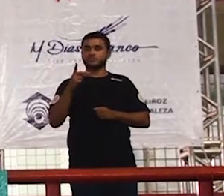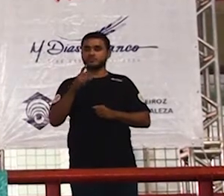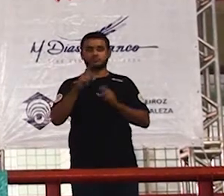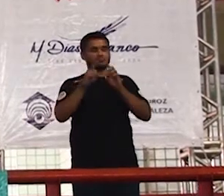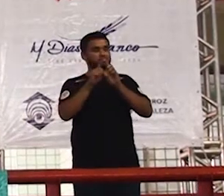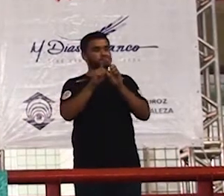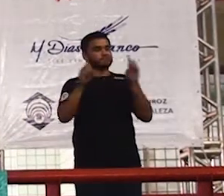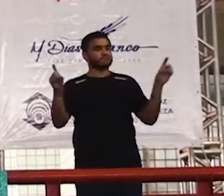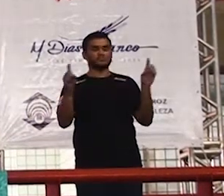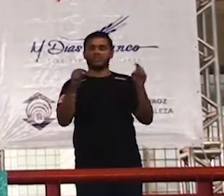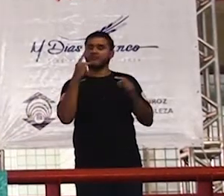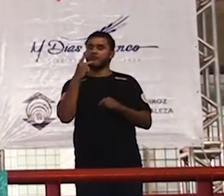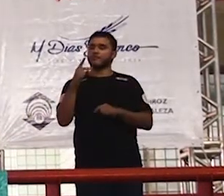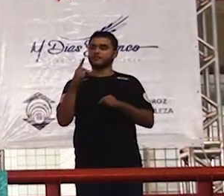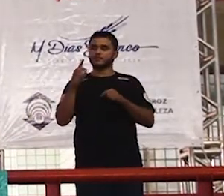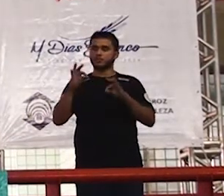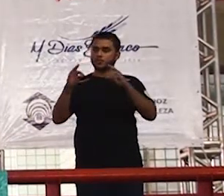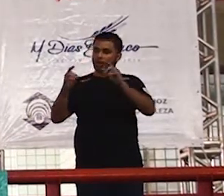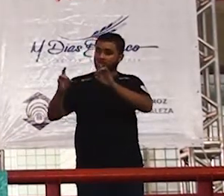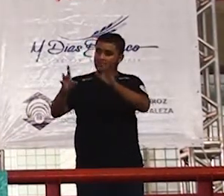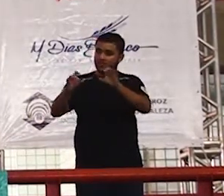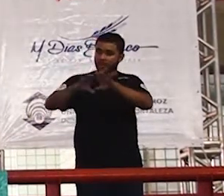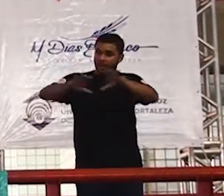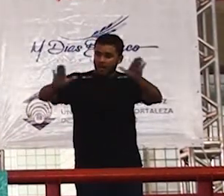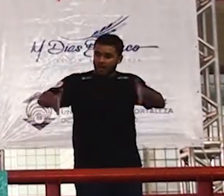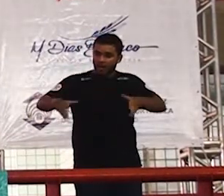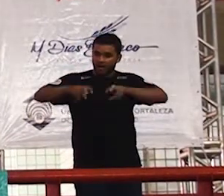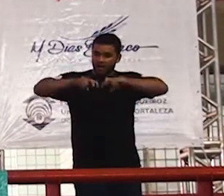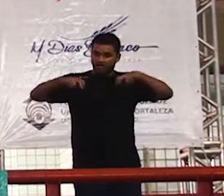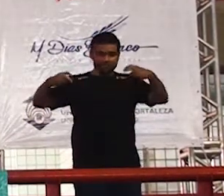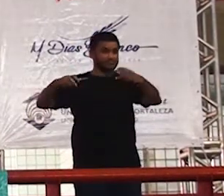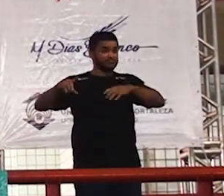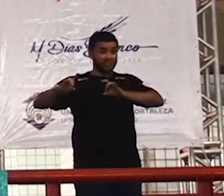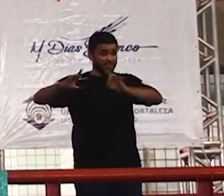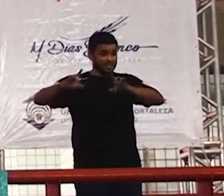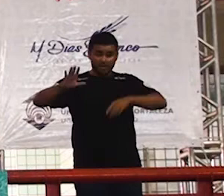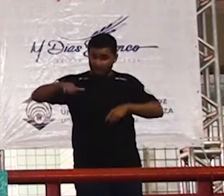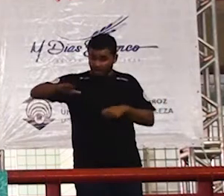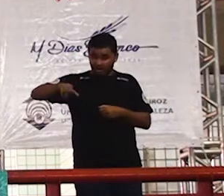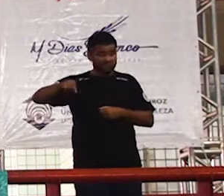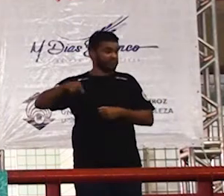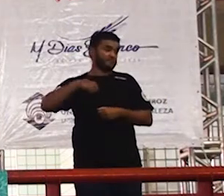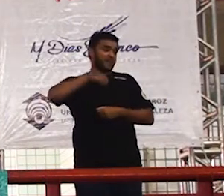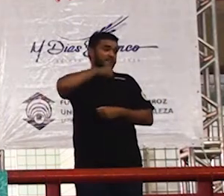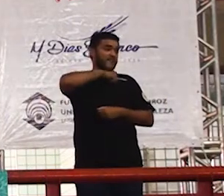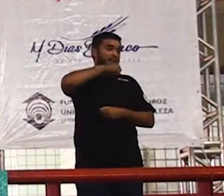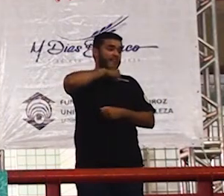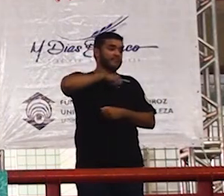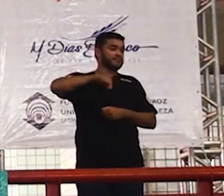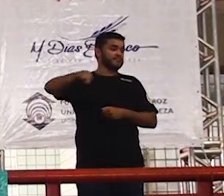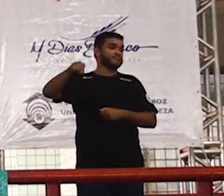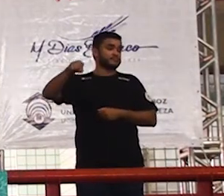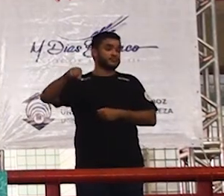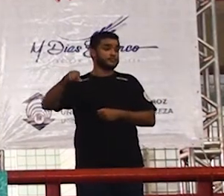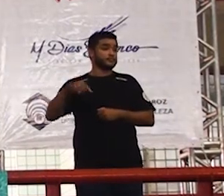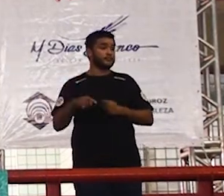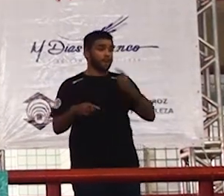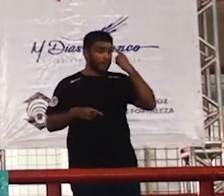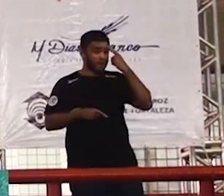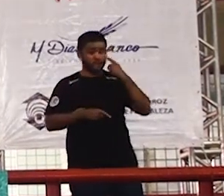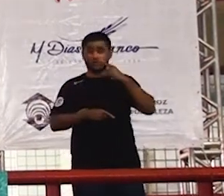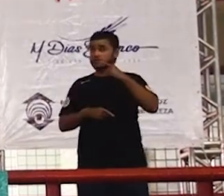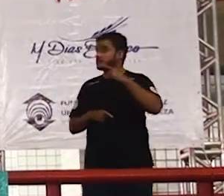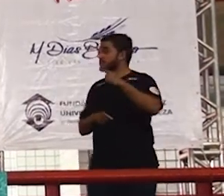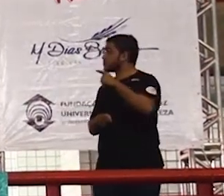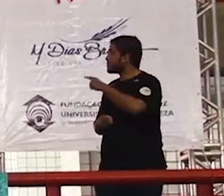nada. Vocês entenderam o que ele quis dizer? Dá para entender o que ele quis dizer. Ele quis dizer que os